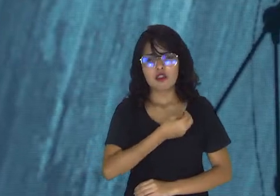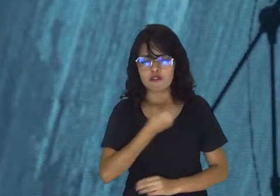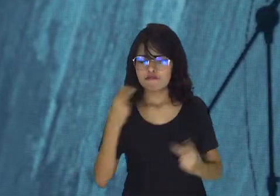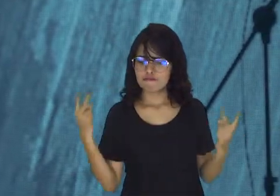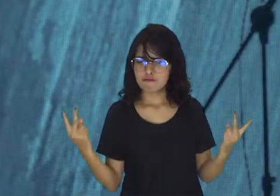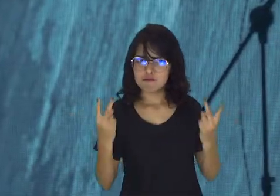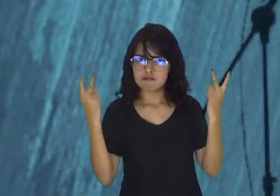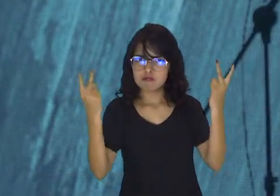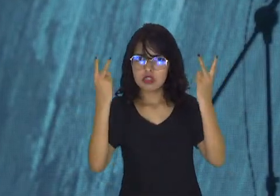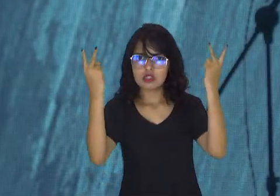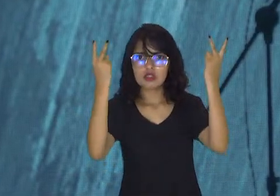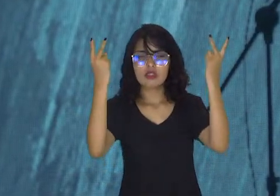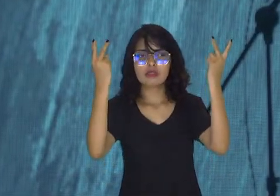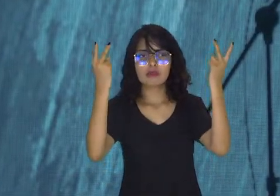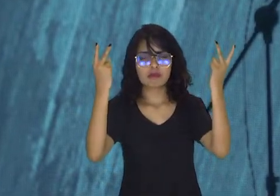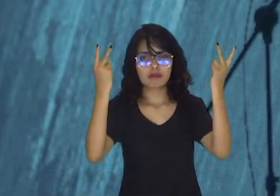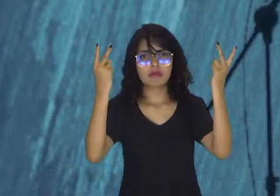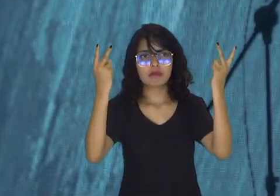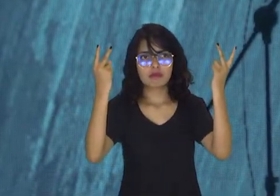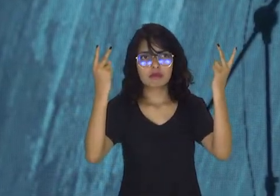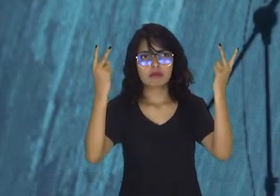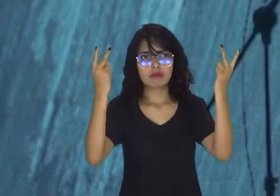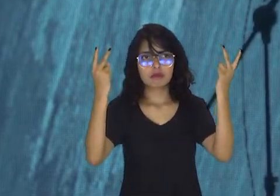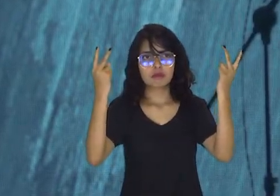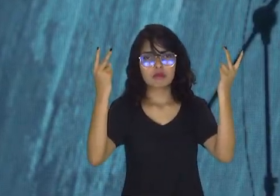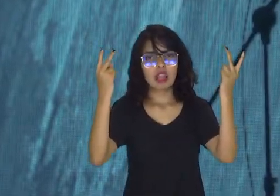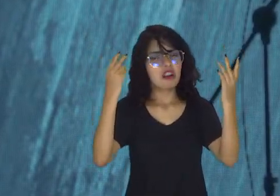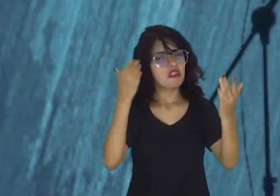triunfantemente, seja na saúde